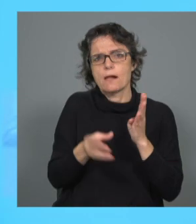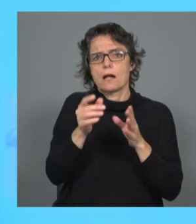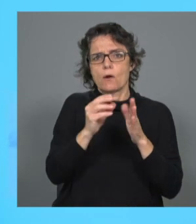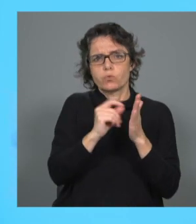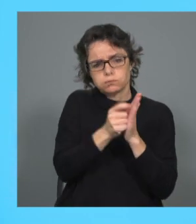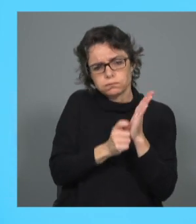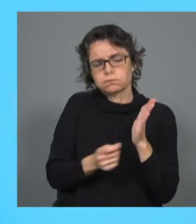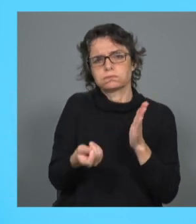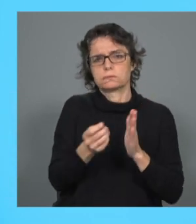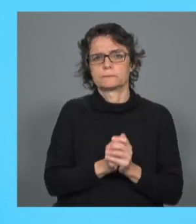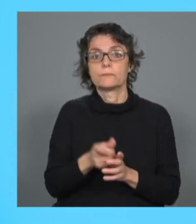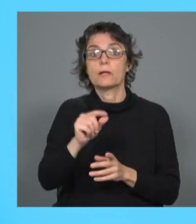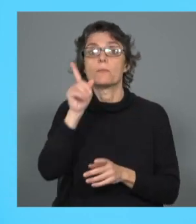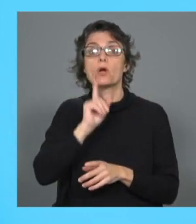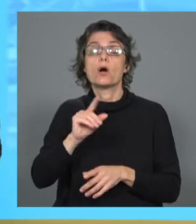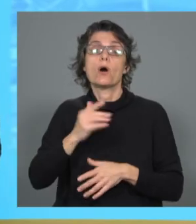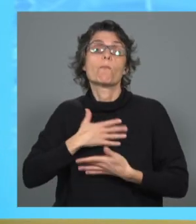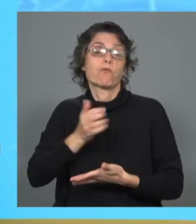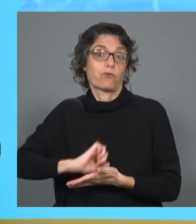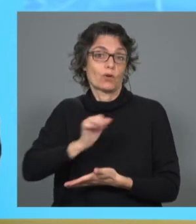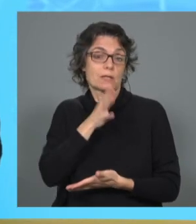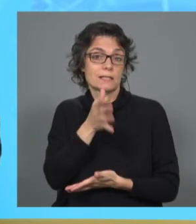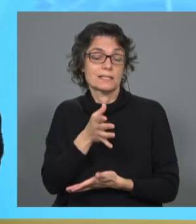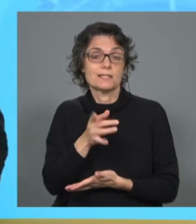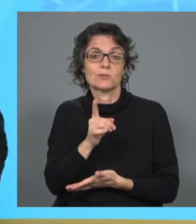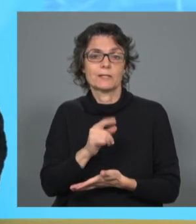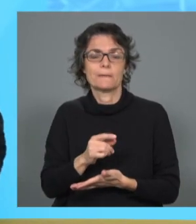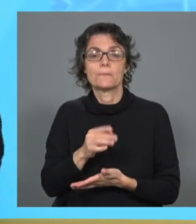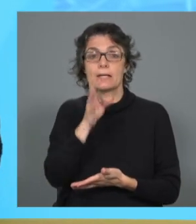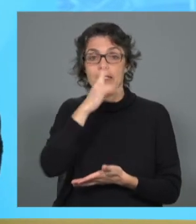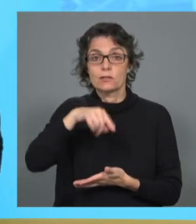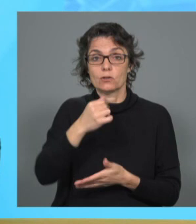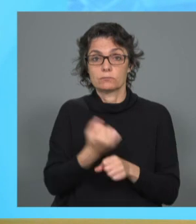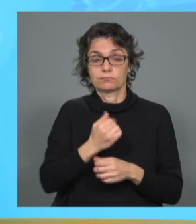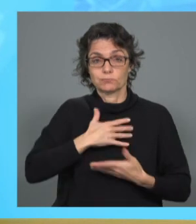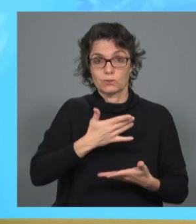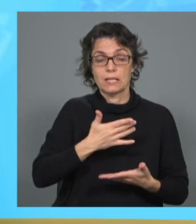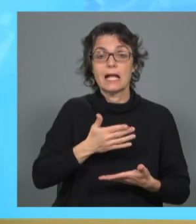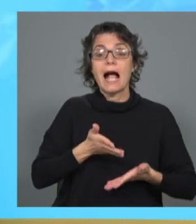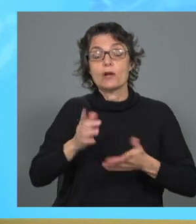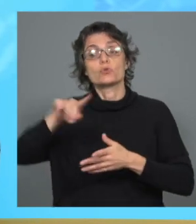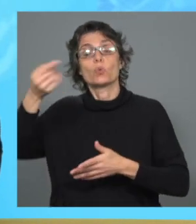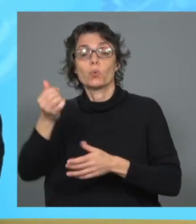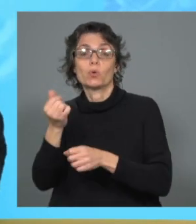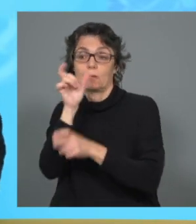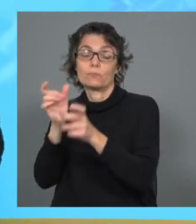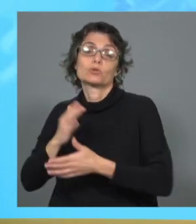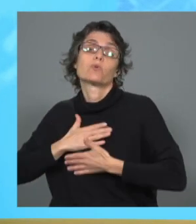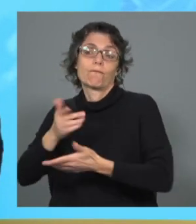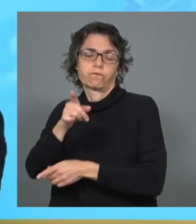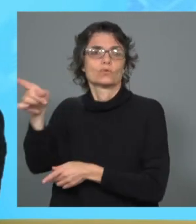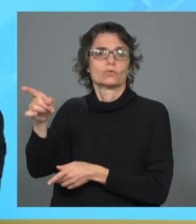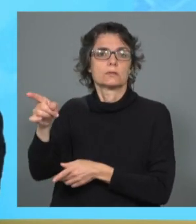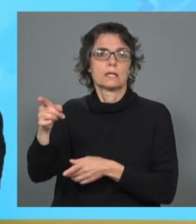todos esses Há uma meios. voluntária nossa que diz que fazermos isto é os voluntários a ajudar outros voluntários. Exatamente. Os voluntários que depois vão ter